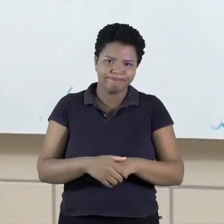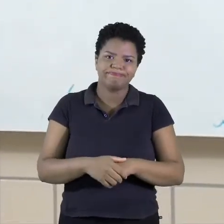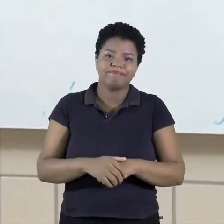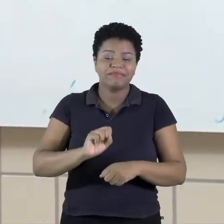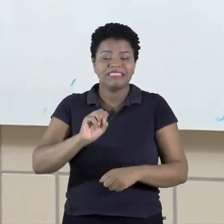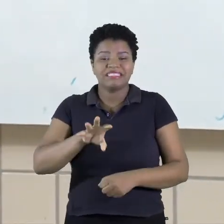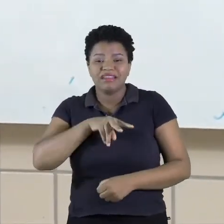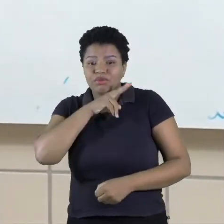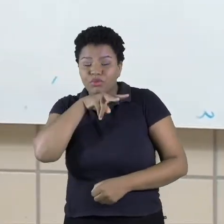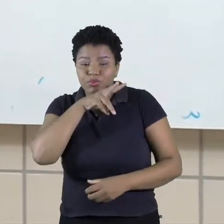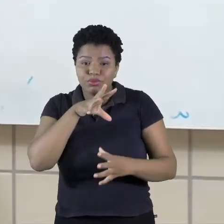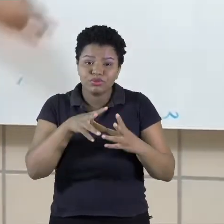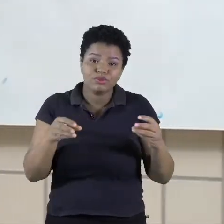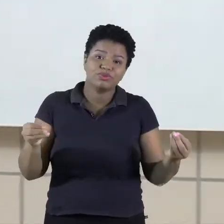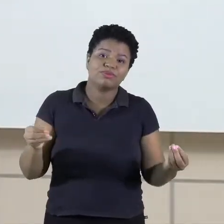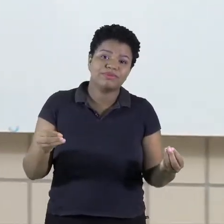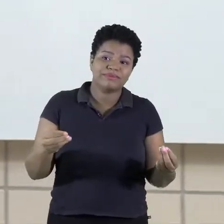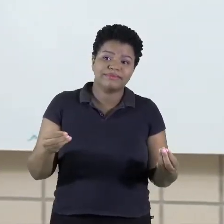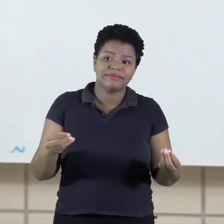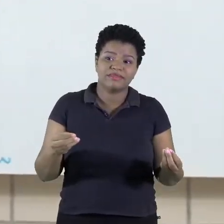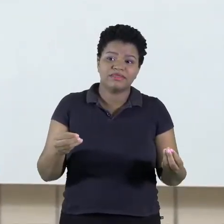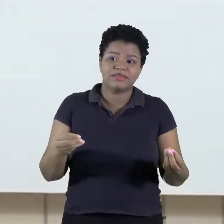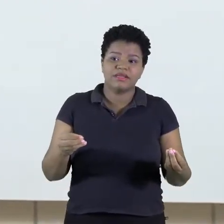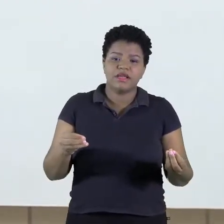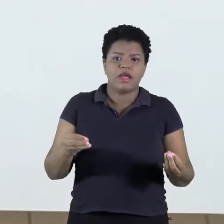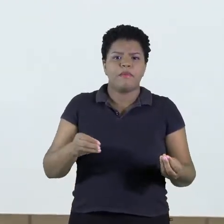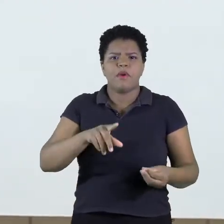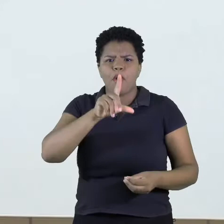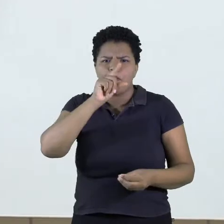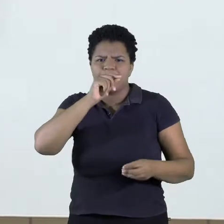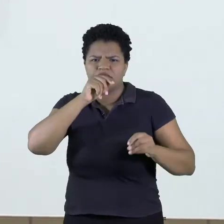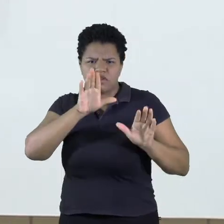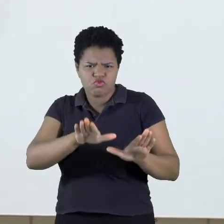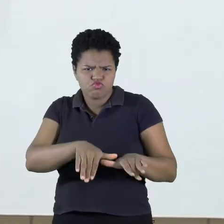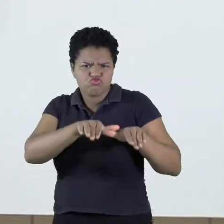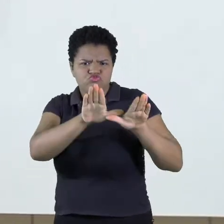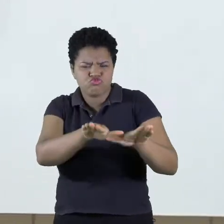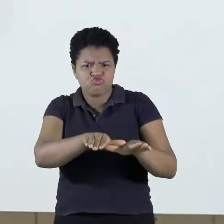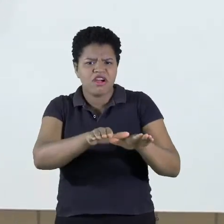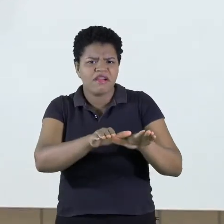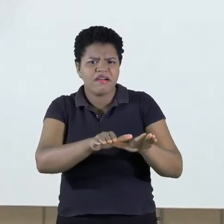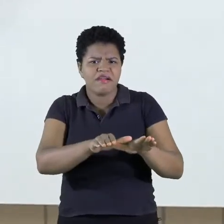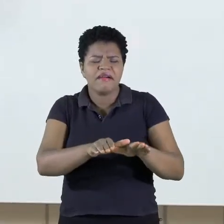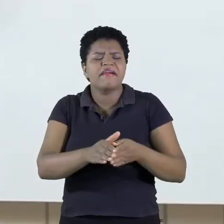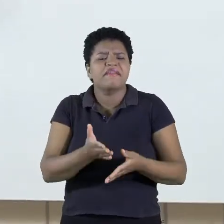sumiu, de que meu gavião, meu passarinho aqui vai se alimentar?